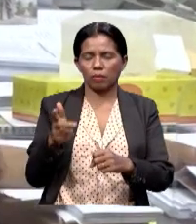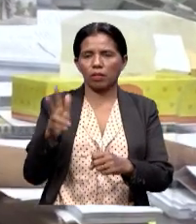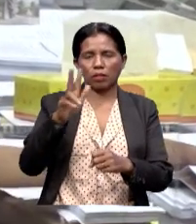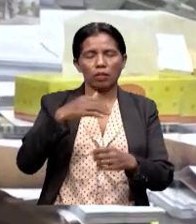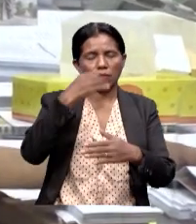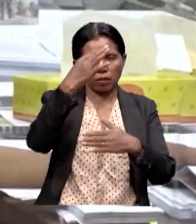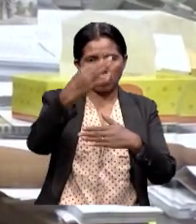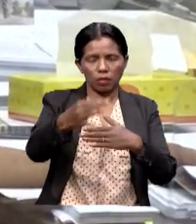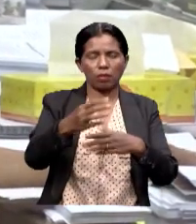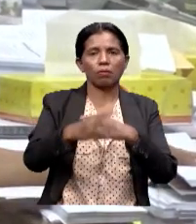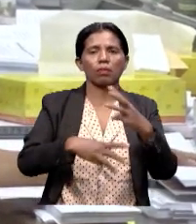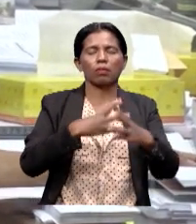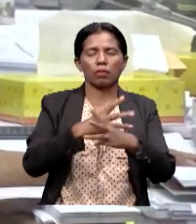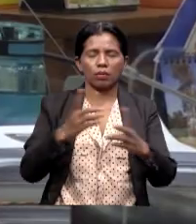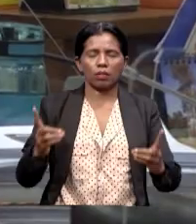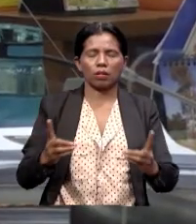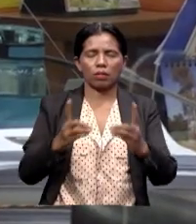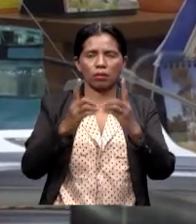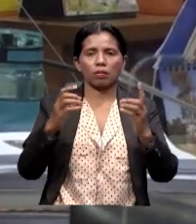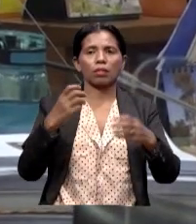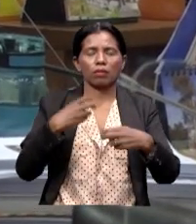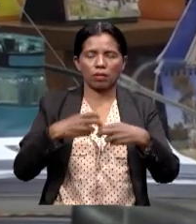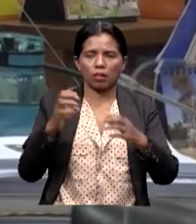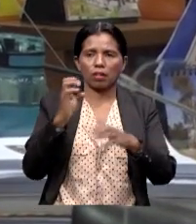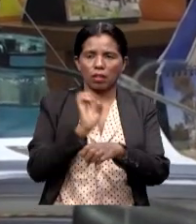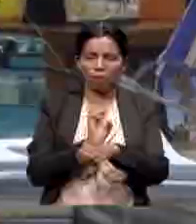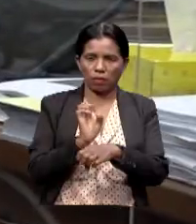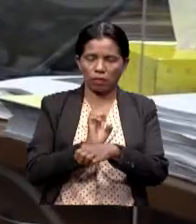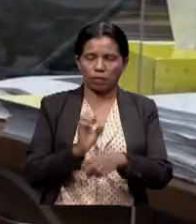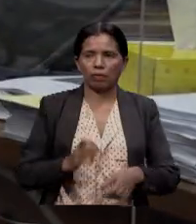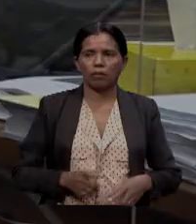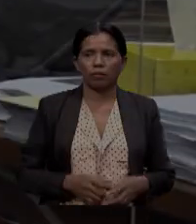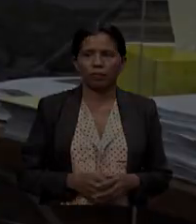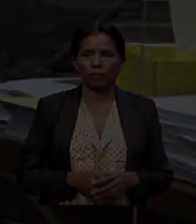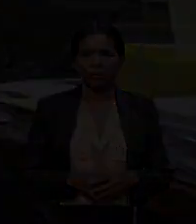baúen, mundo se assoro crise econômico. Agostinho da Costa, GMN.